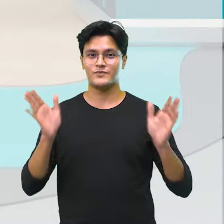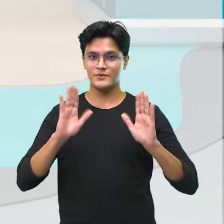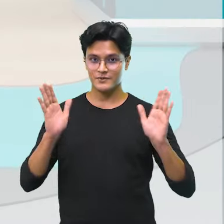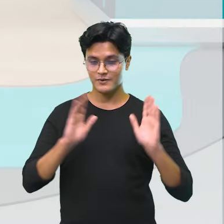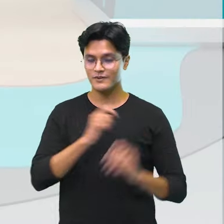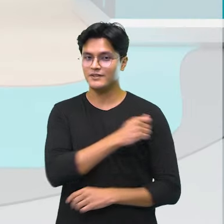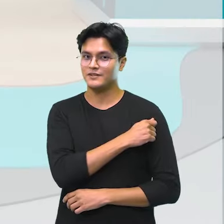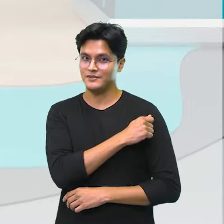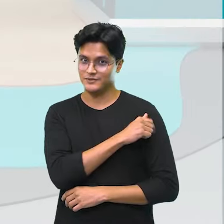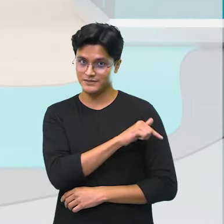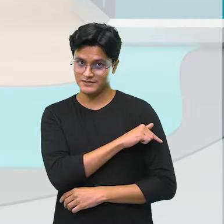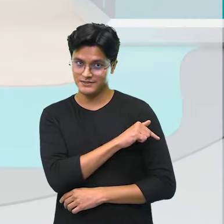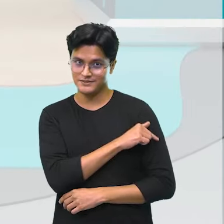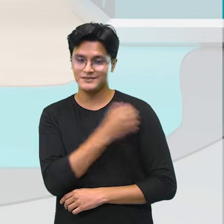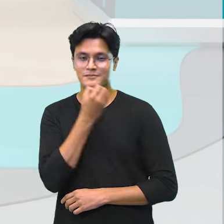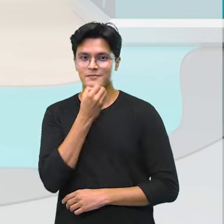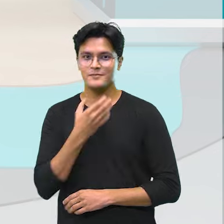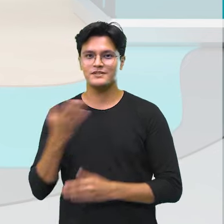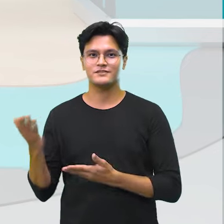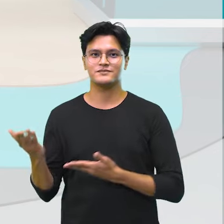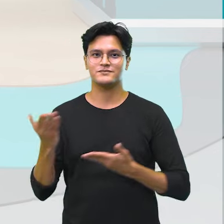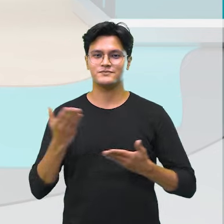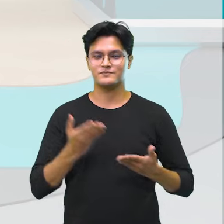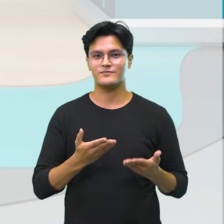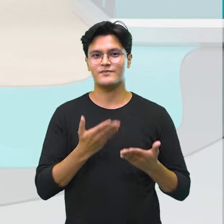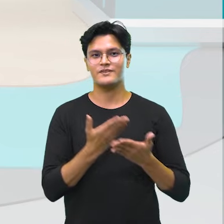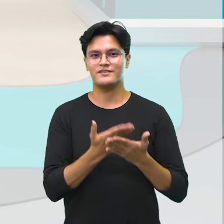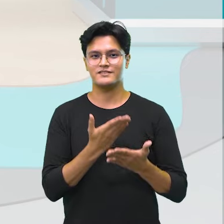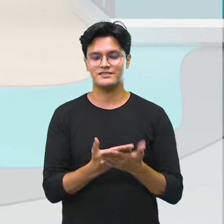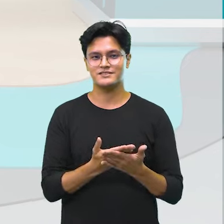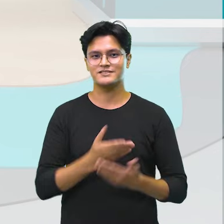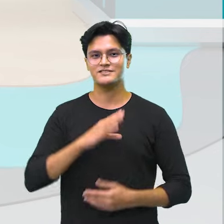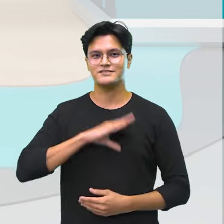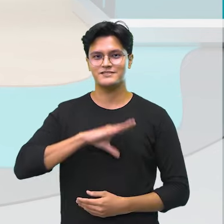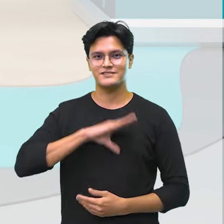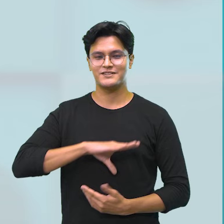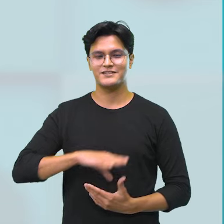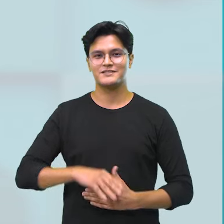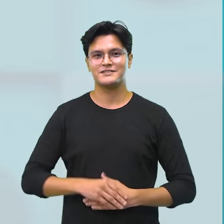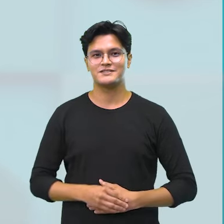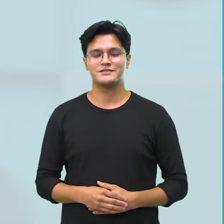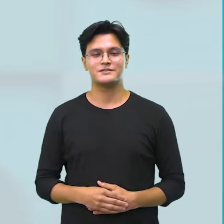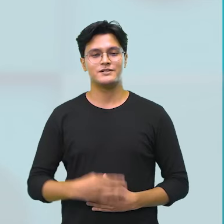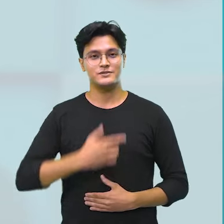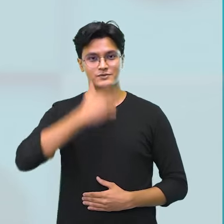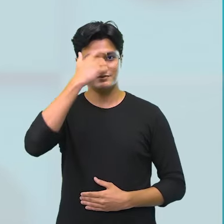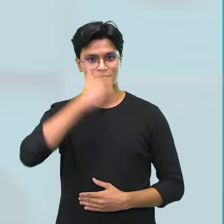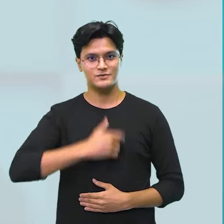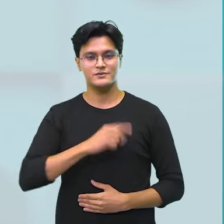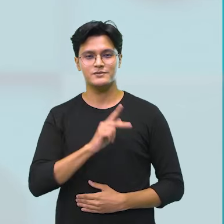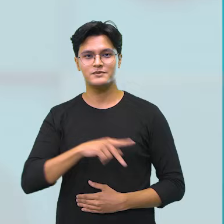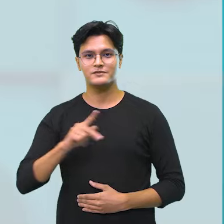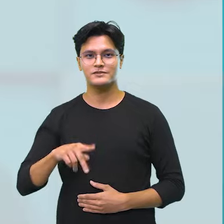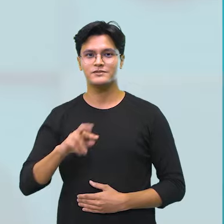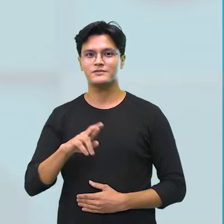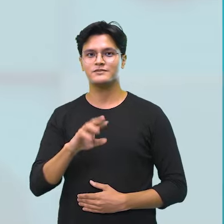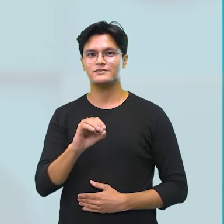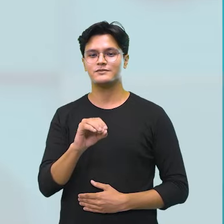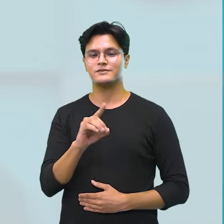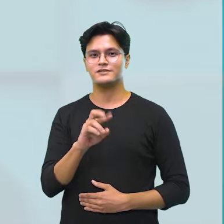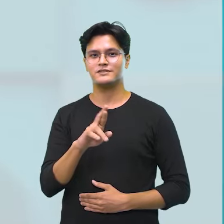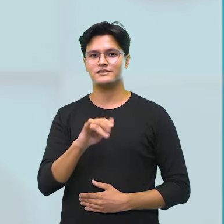Olá, alunos do 7º ano, sejam bem-vindos a mais uma aula de língua portuguesa. Eu sou o professor